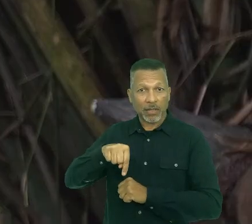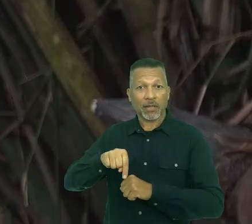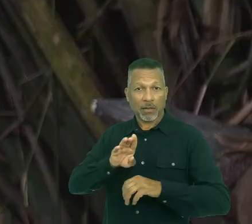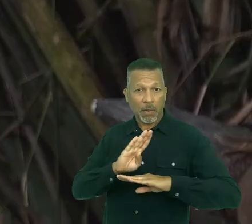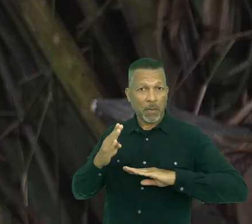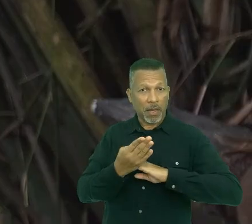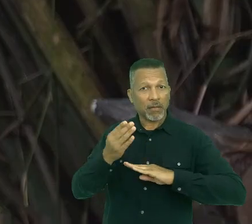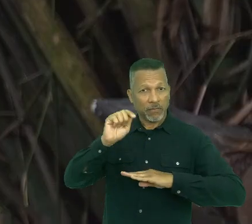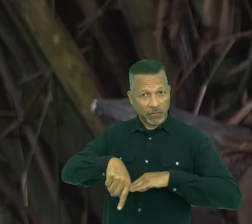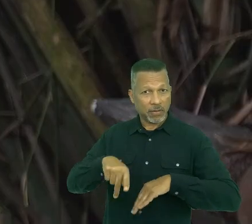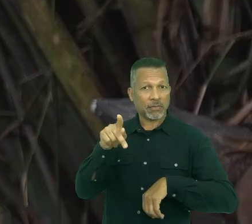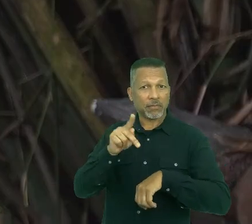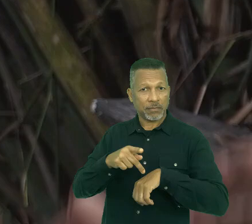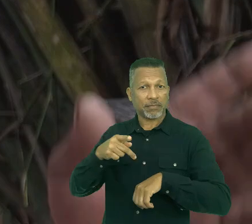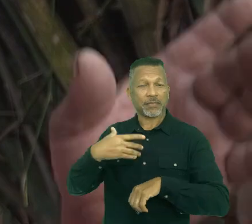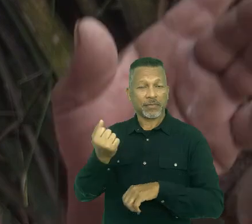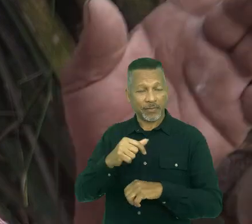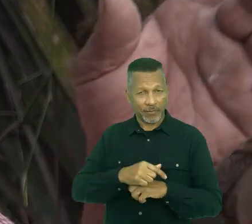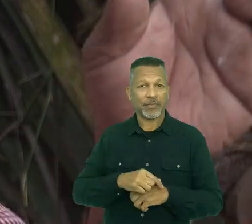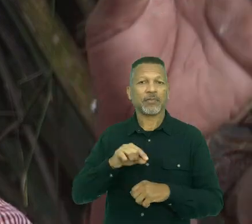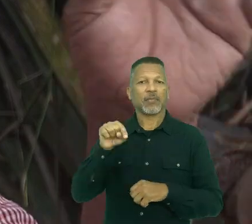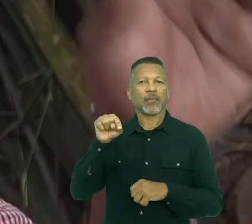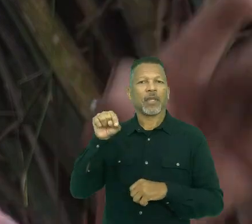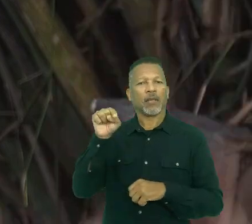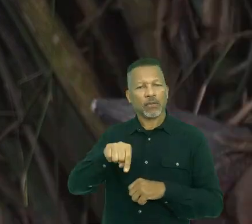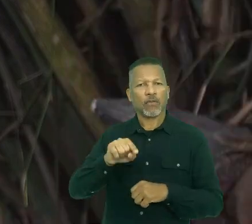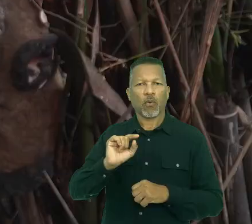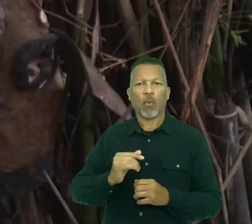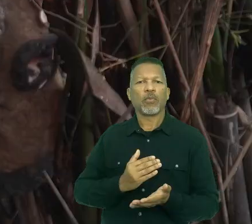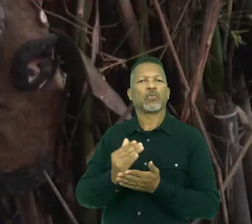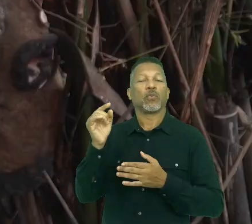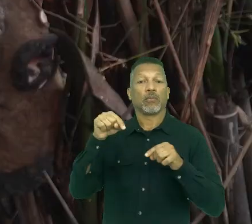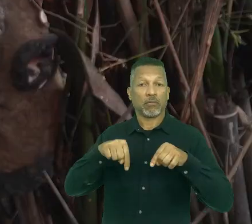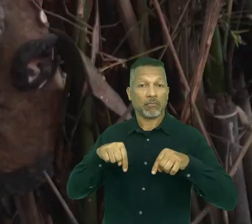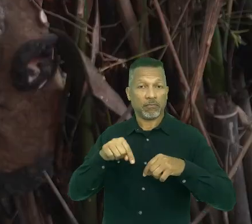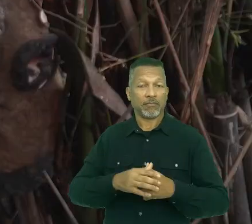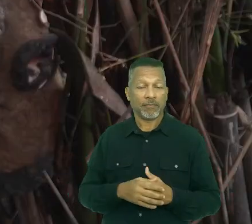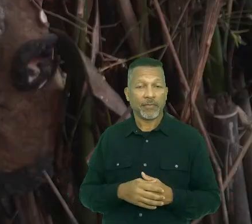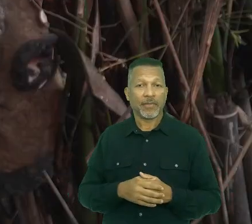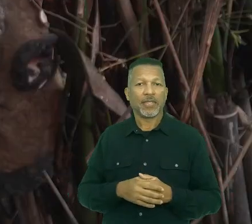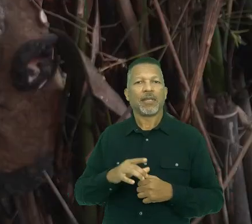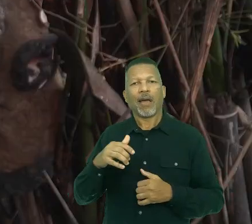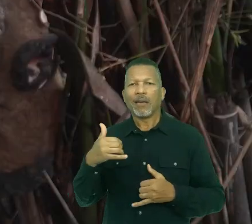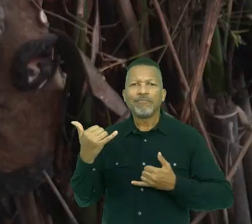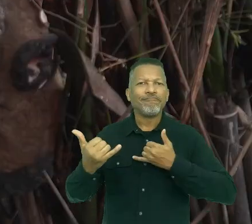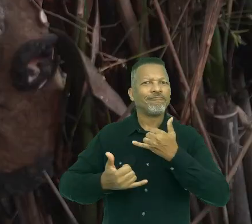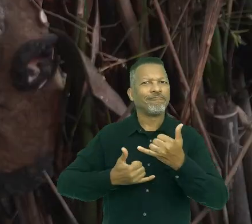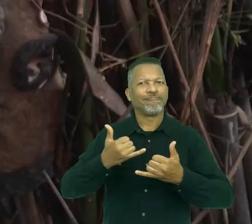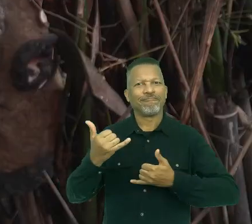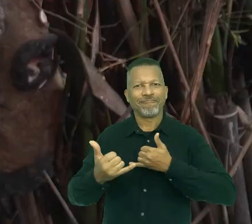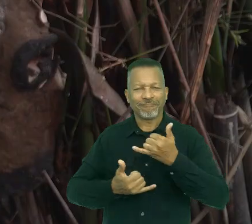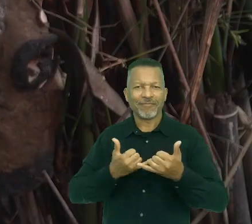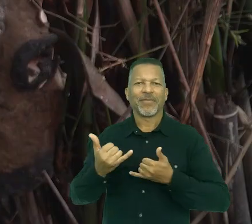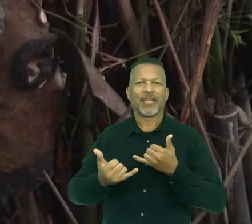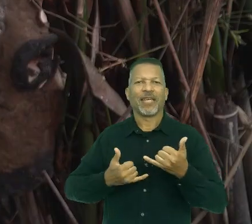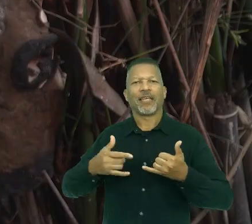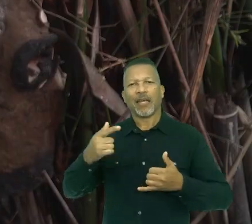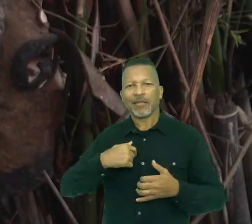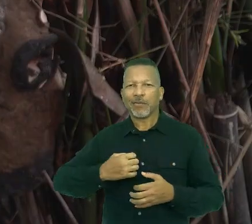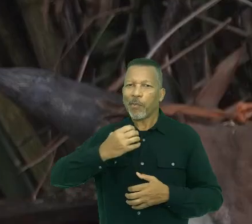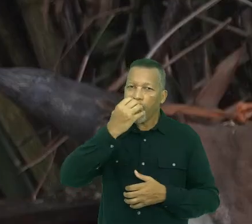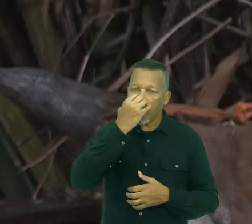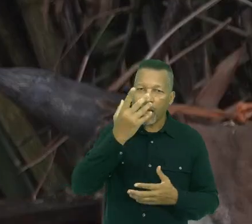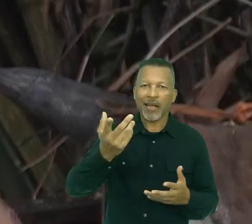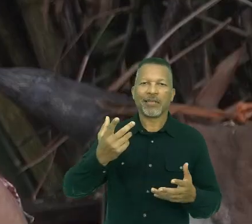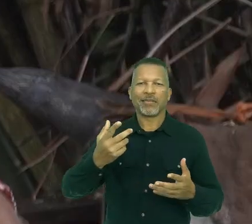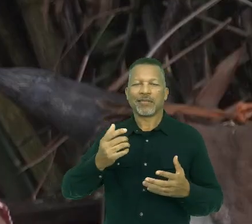Branca. Que ele inventou, isso aí foi aqui. A brincadeira, a gente punha os